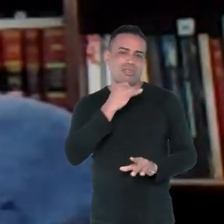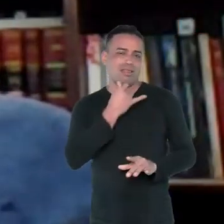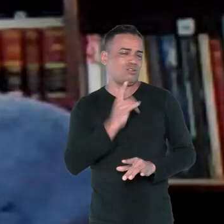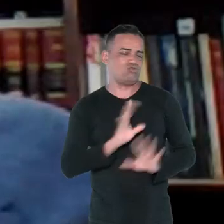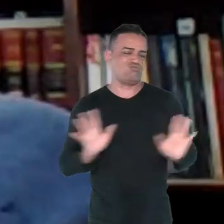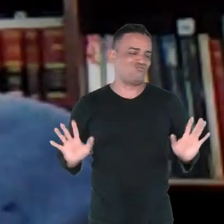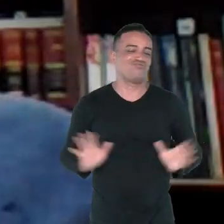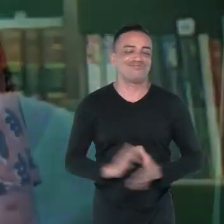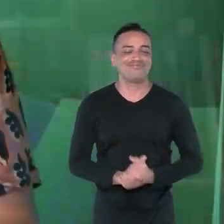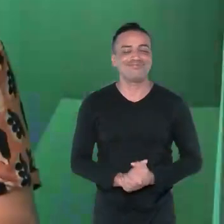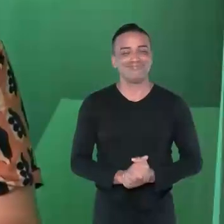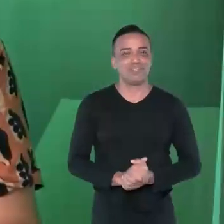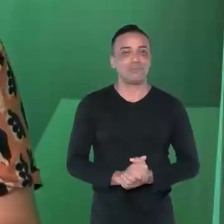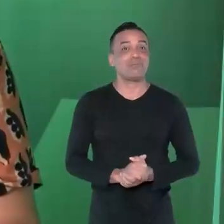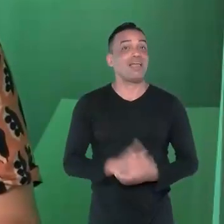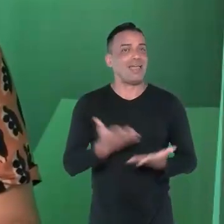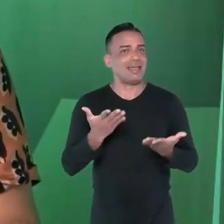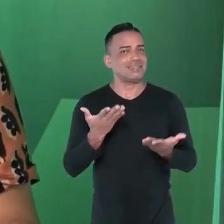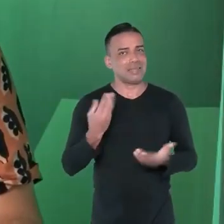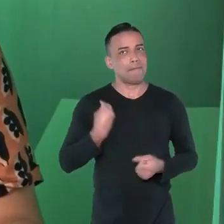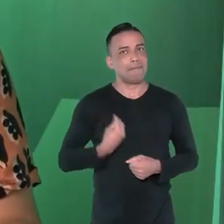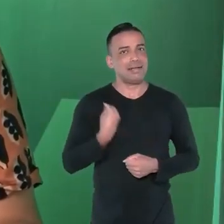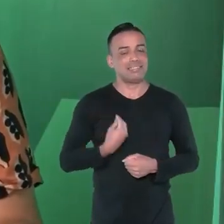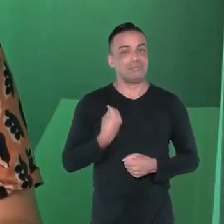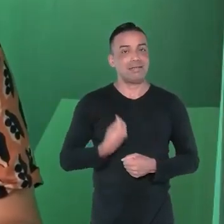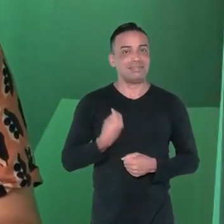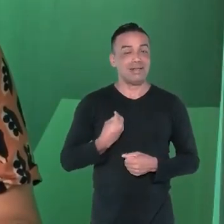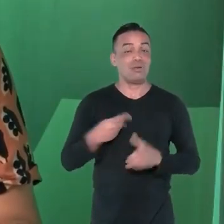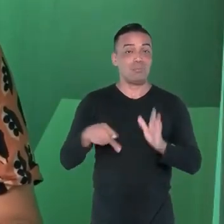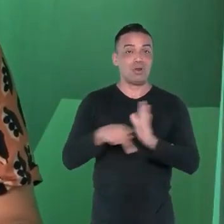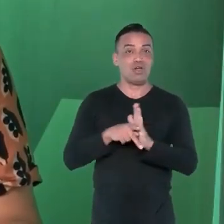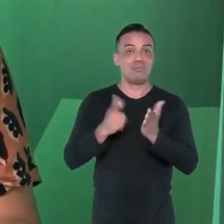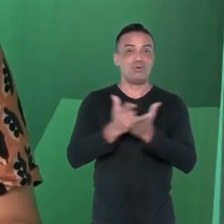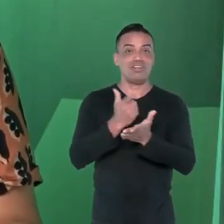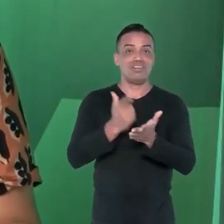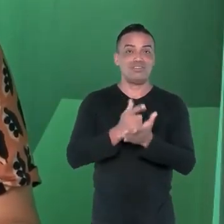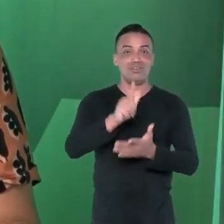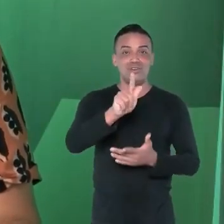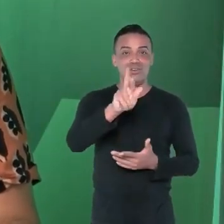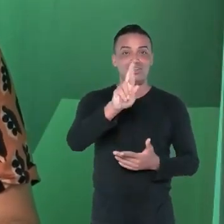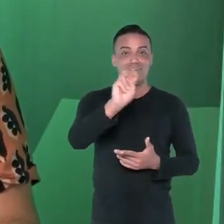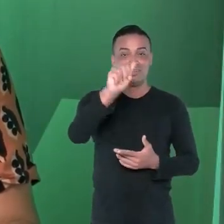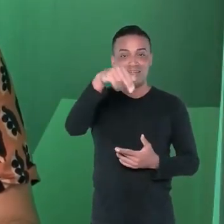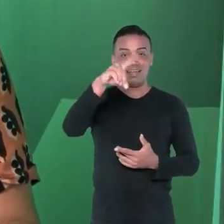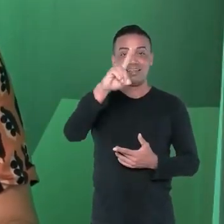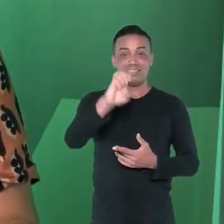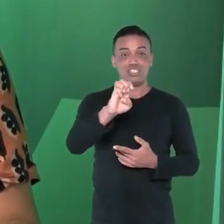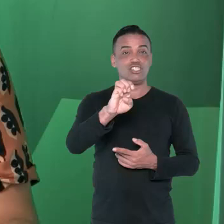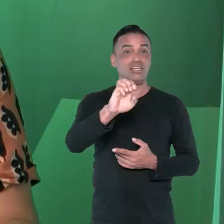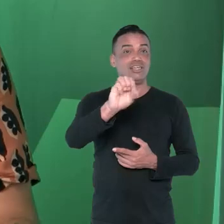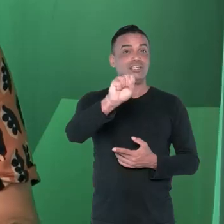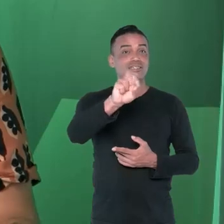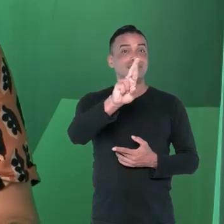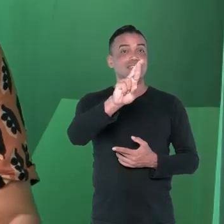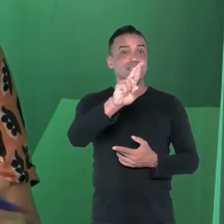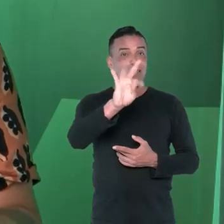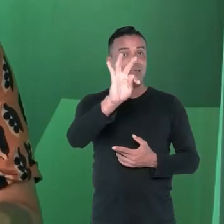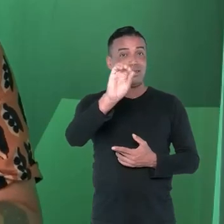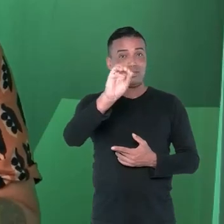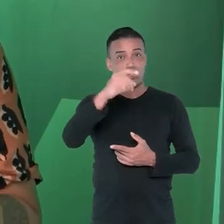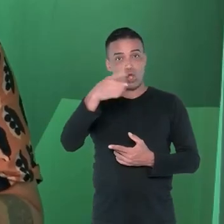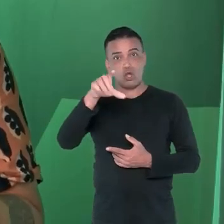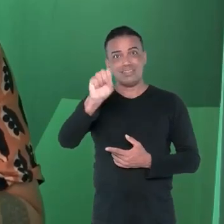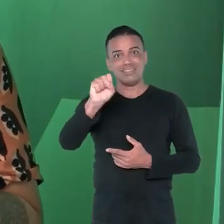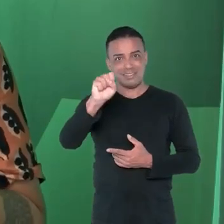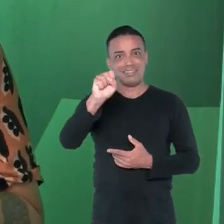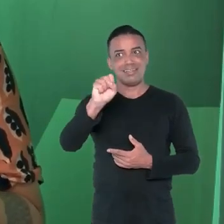ele. Essa participação do Grande Sertão eu acho bem legal, por você transformar num diálogo, e